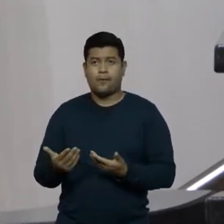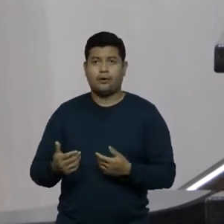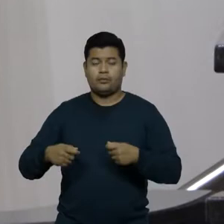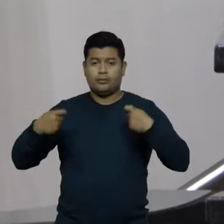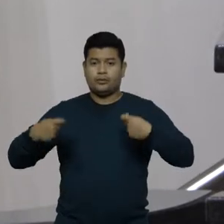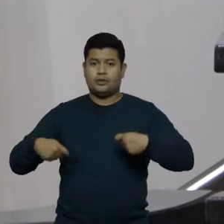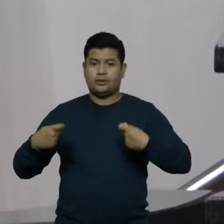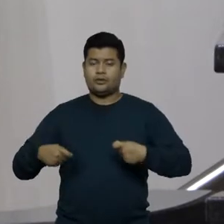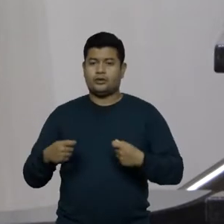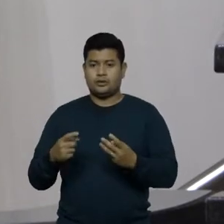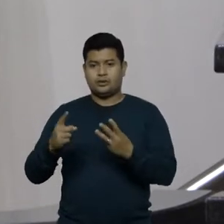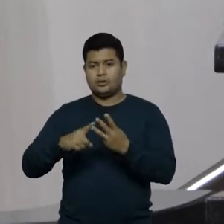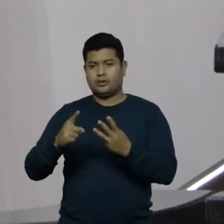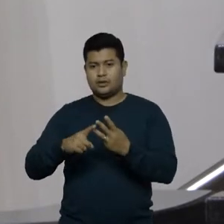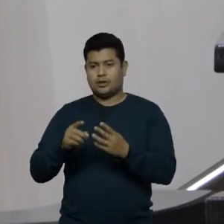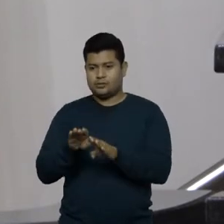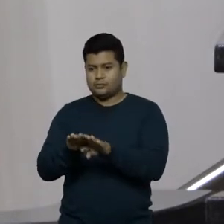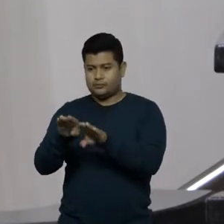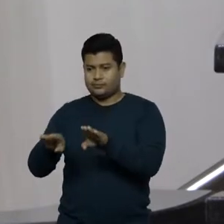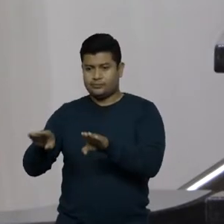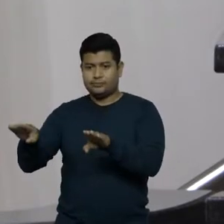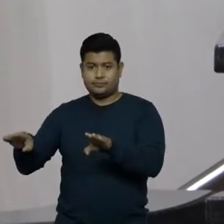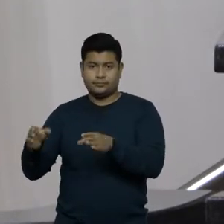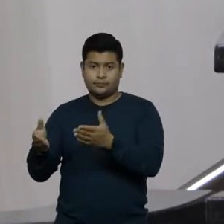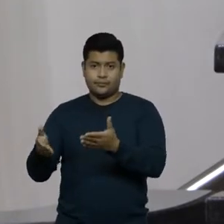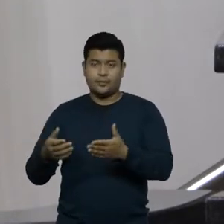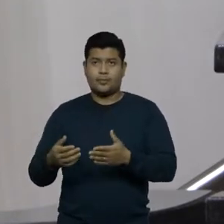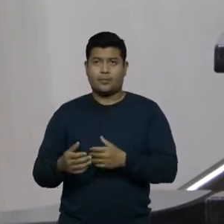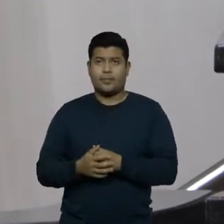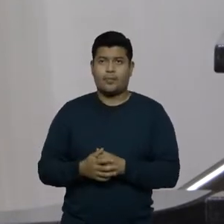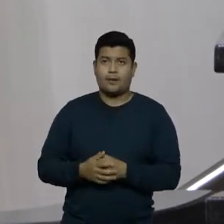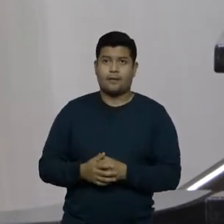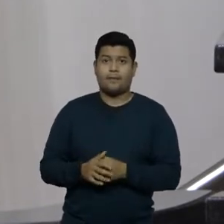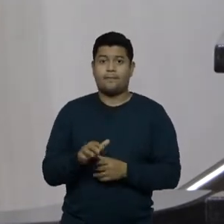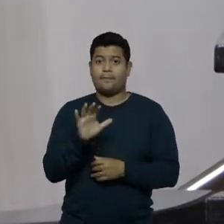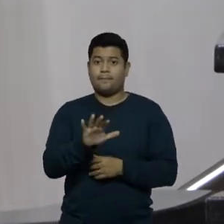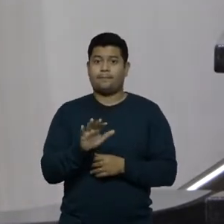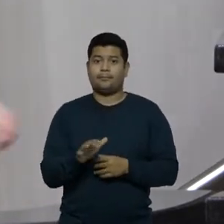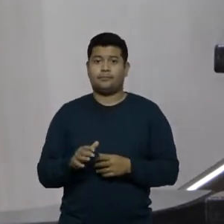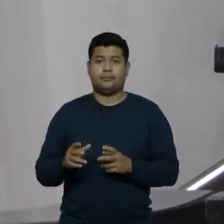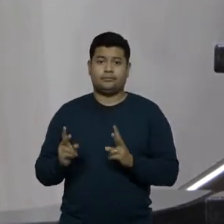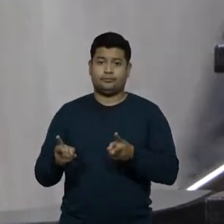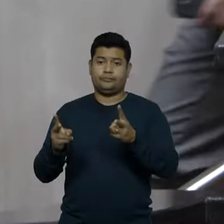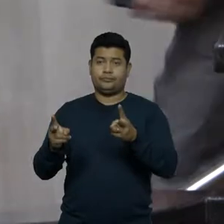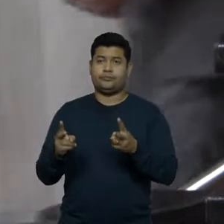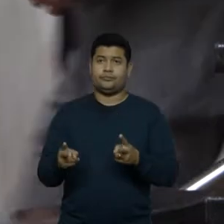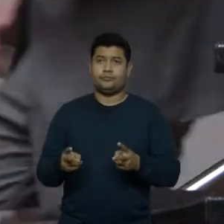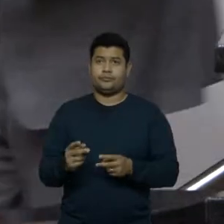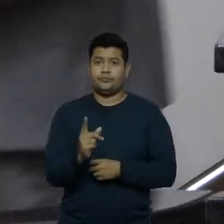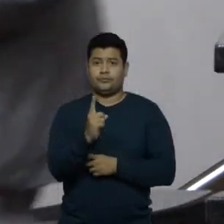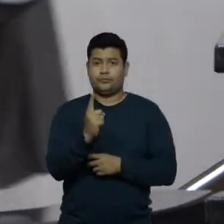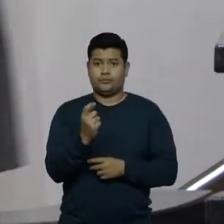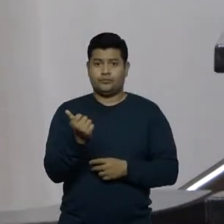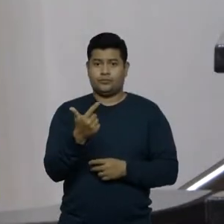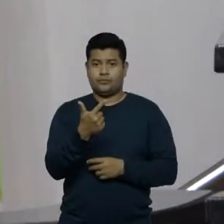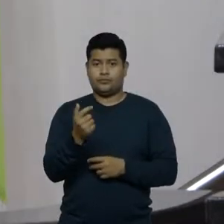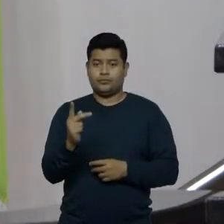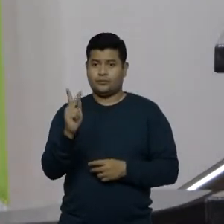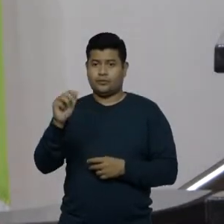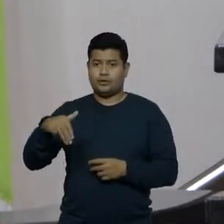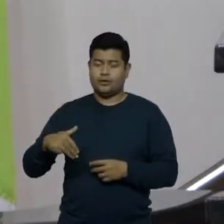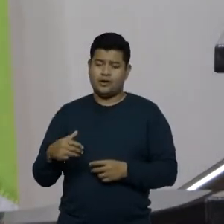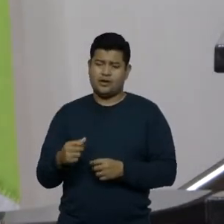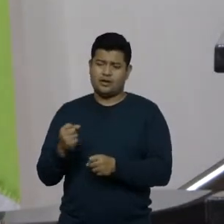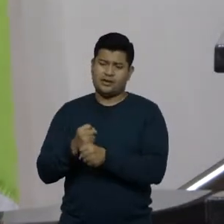pista então é a movimentação da parte das laterais mas a continuar assim esses doze quilômetros vai anos e